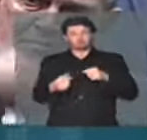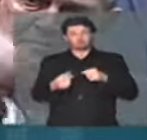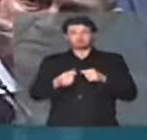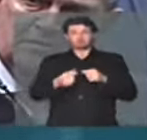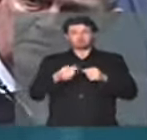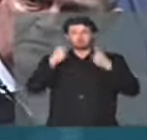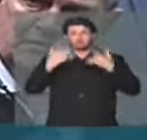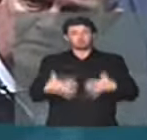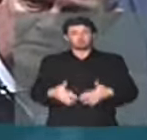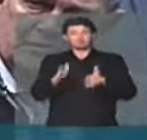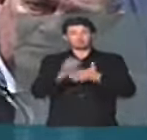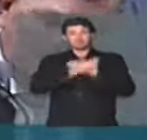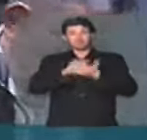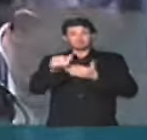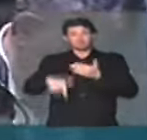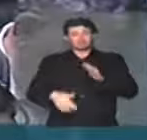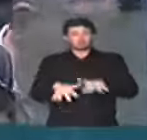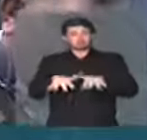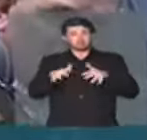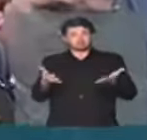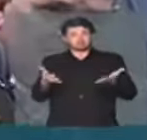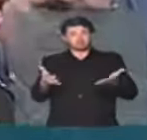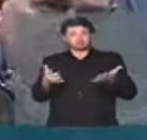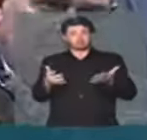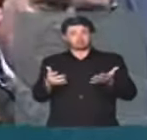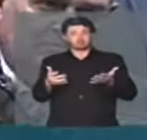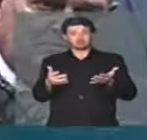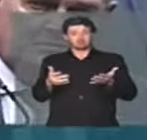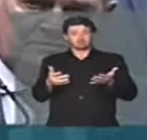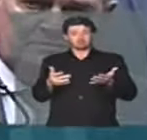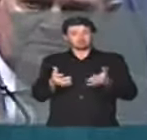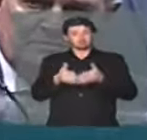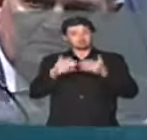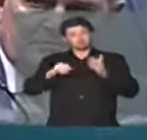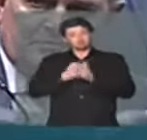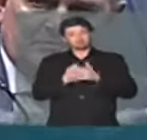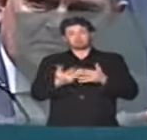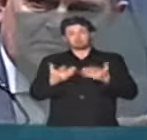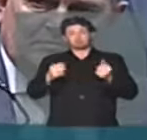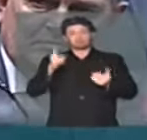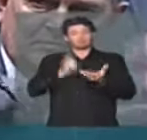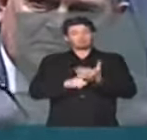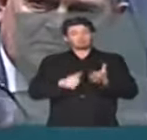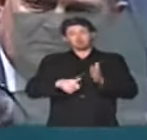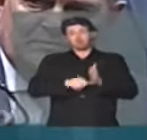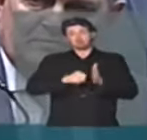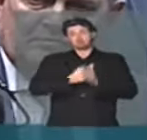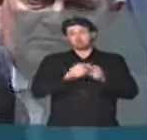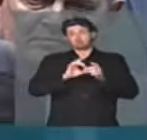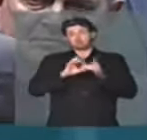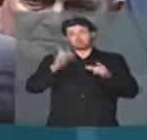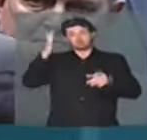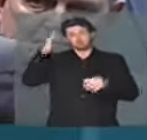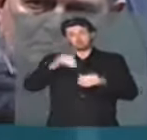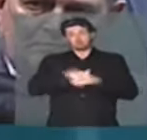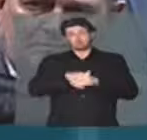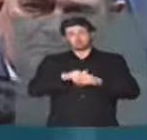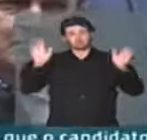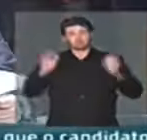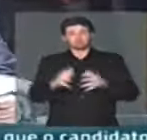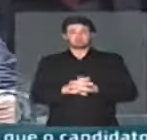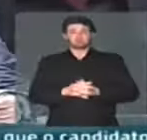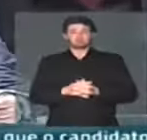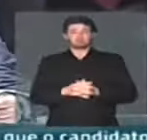a satisfação a esse plenário que eu venho pedir a consideração que a gente possa obstruir essa votação. Vamos marcar a obstrução e deixar para votar amanhã o restante, é